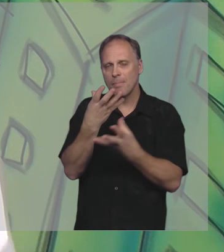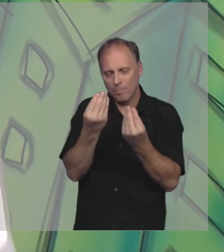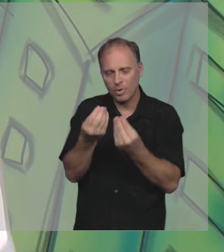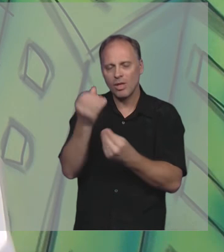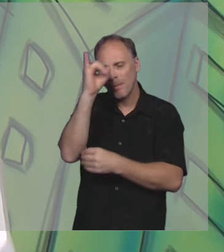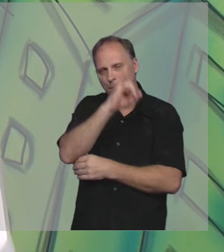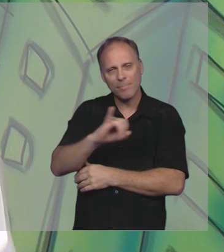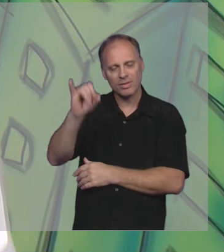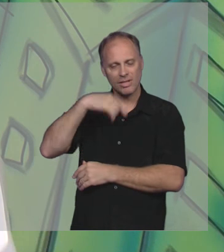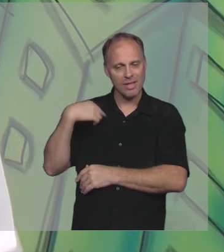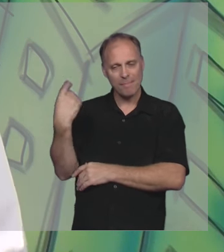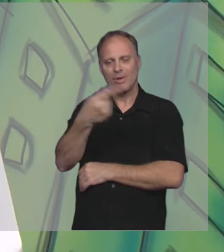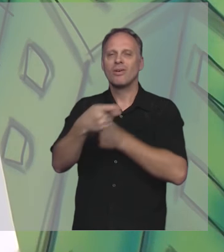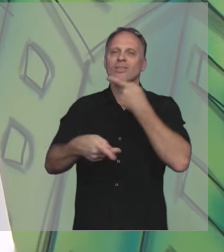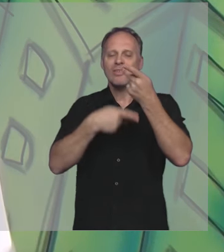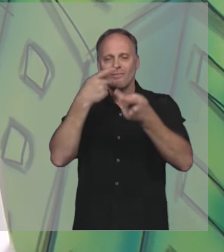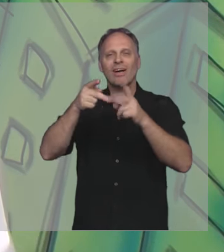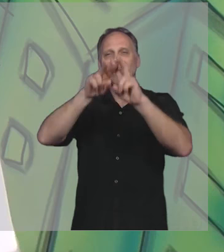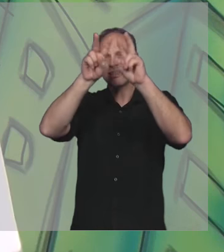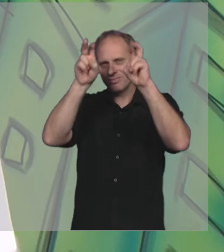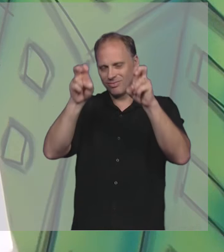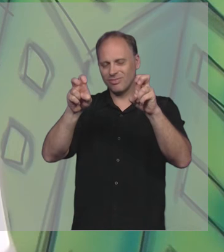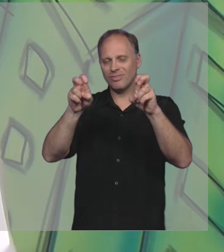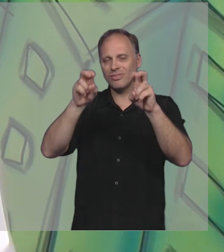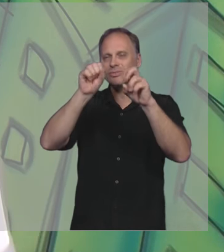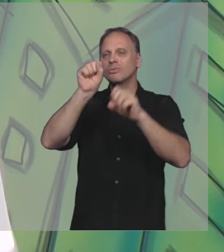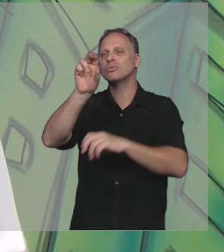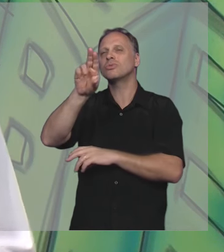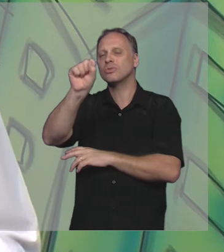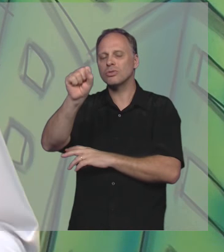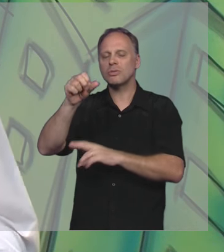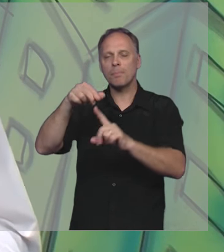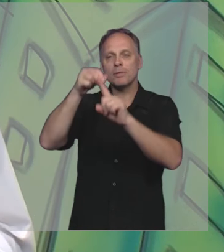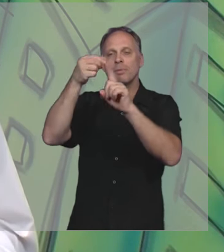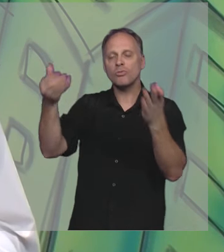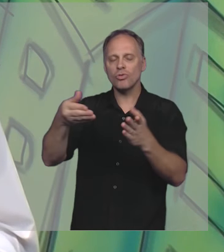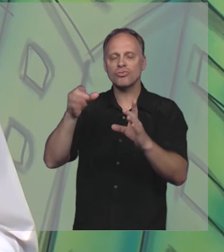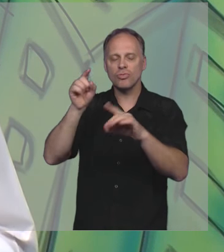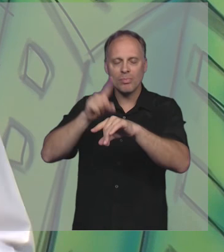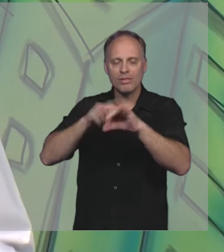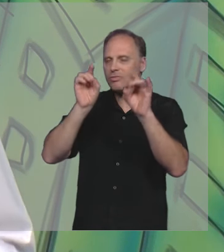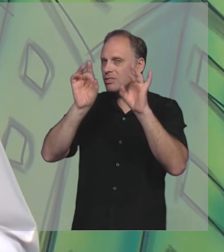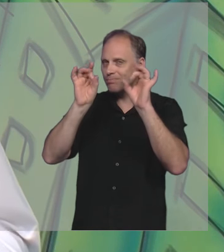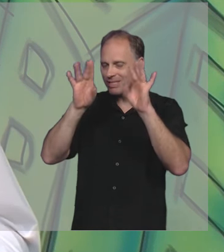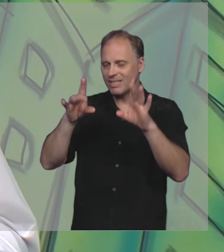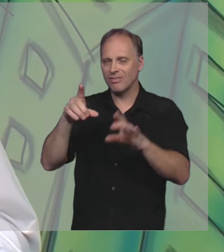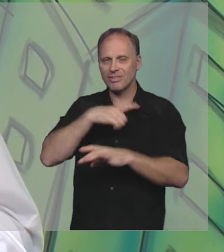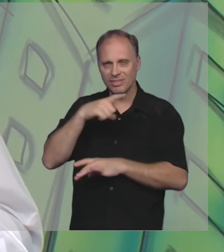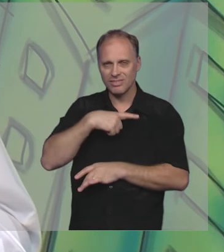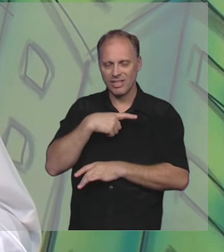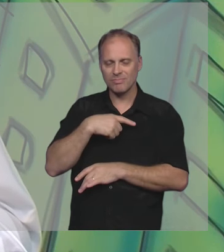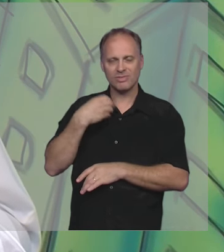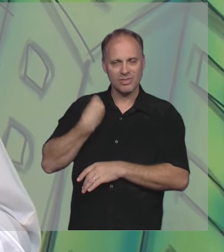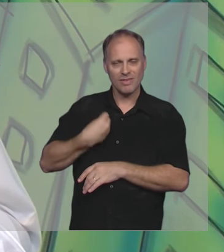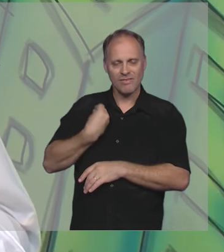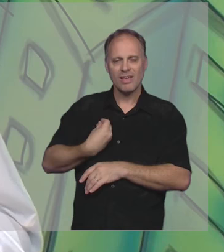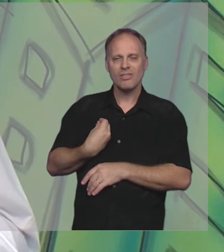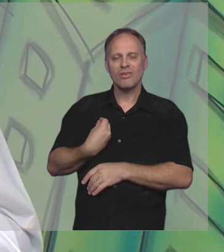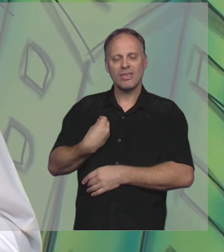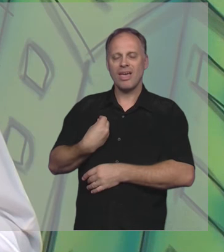muito importante para nós falar sobre o SUS e principalmente hoje por um momento tão especial que é